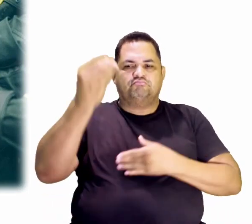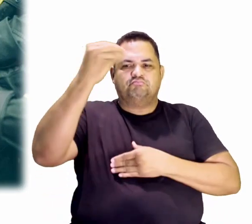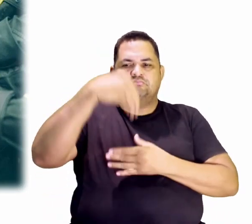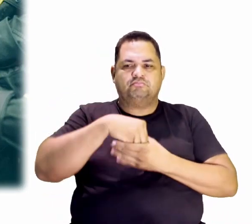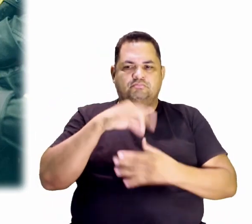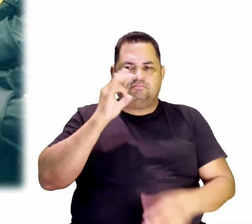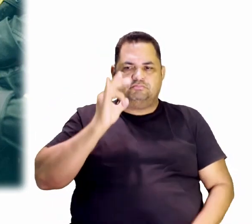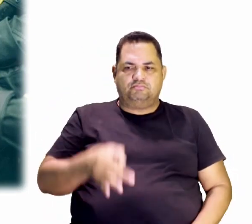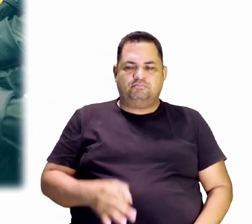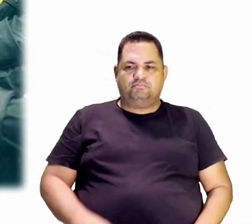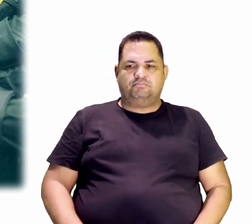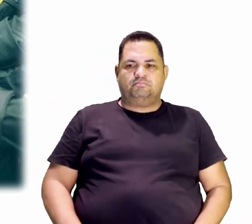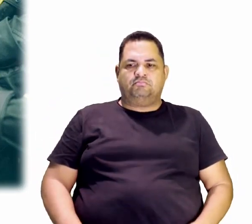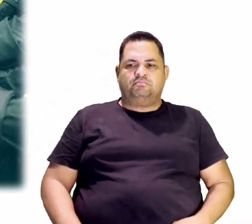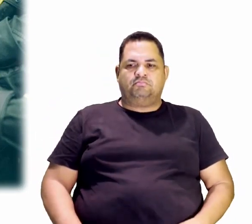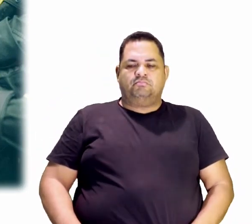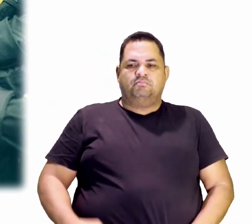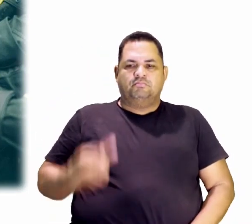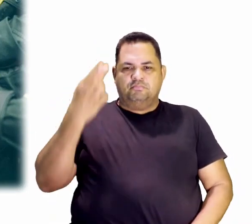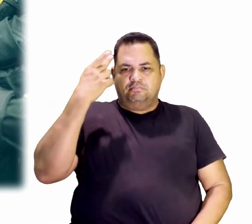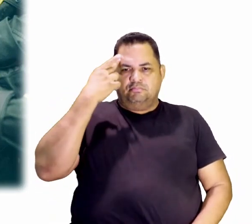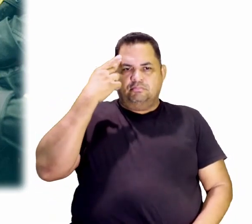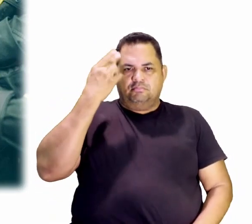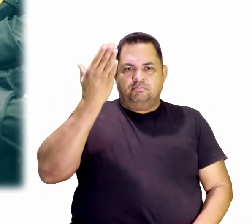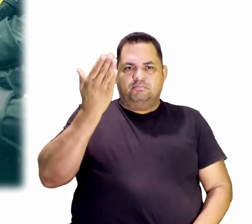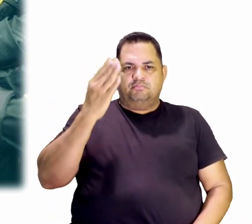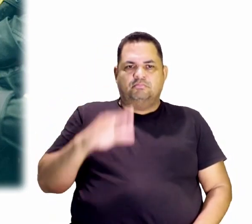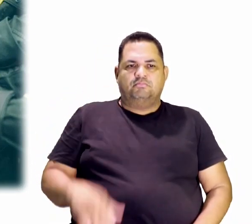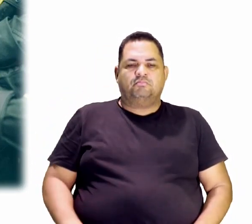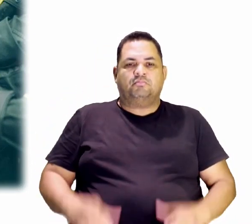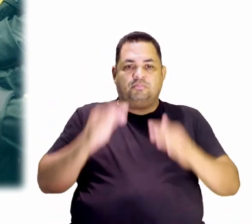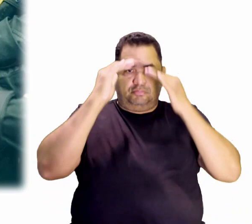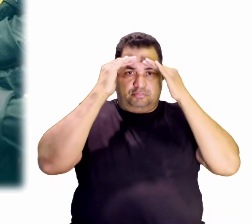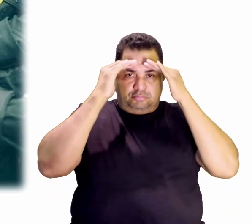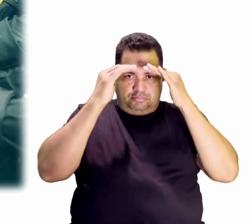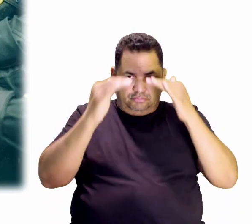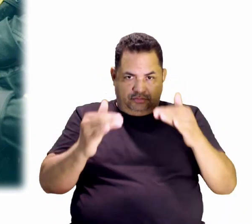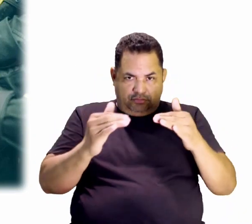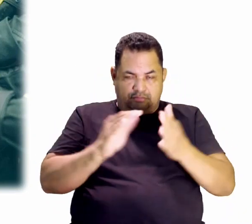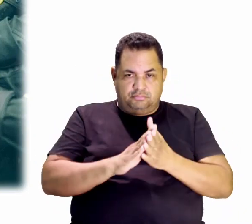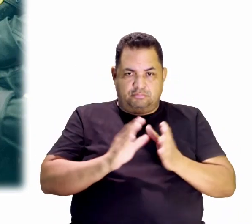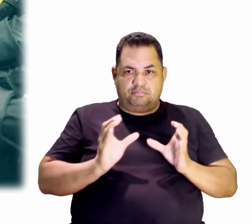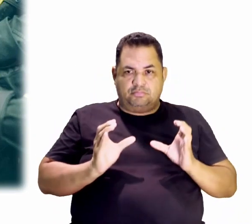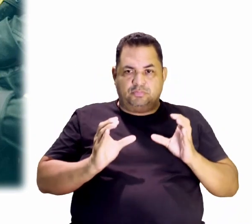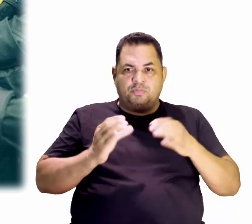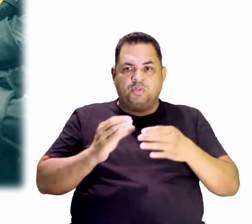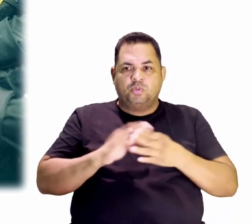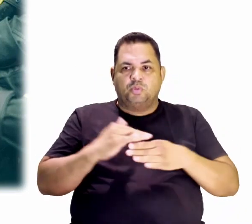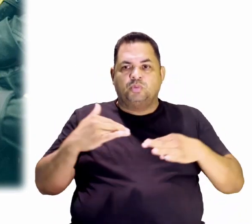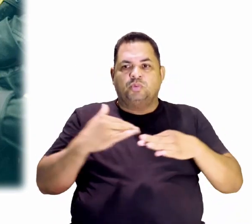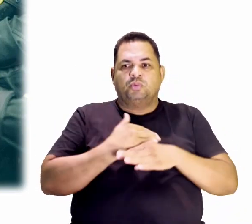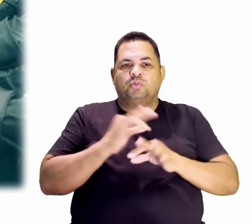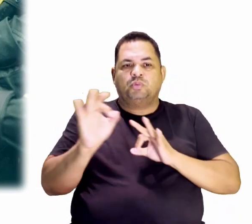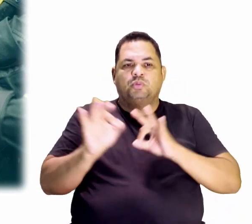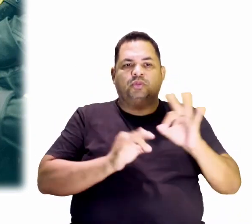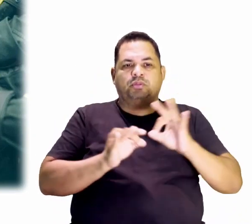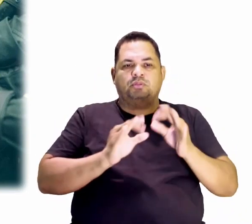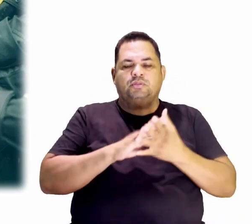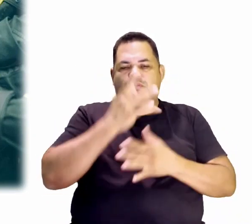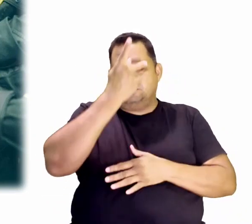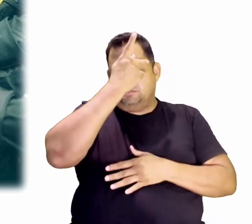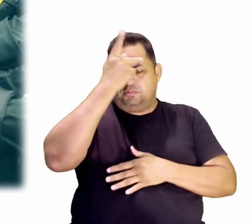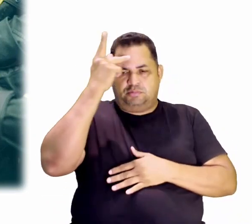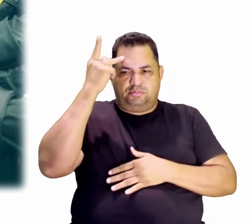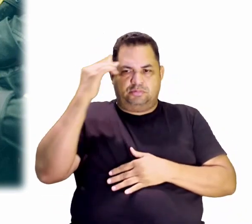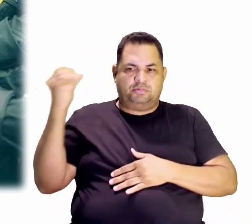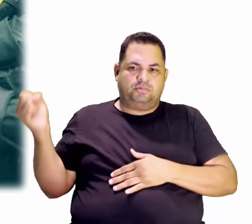certo? Normalmente, leva-se o quê? Em consideração que a maioria dessas tribos são formadas por